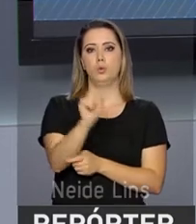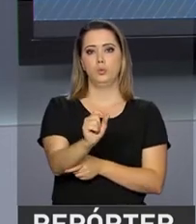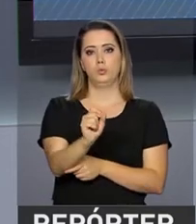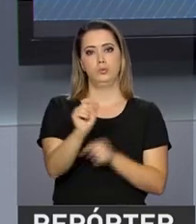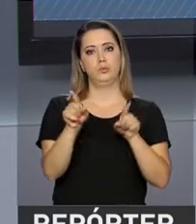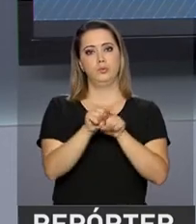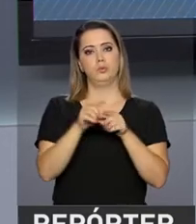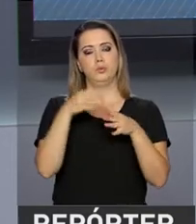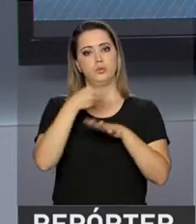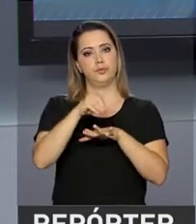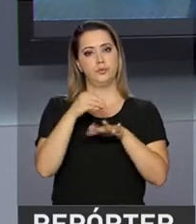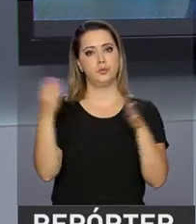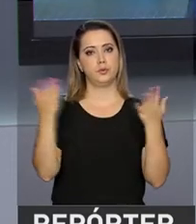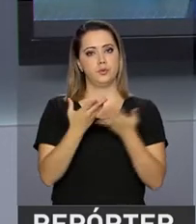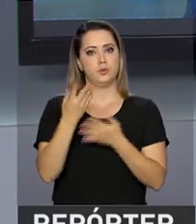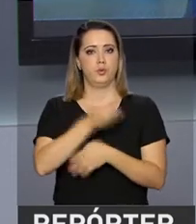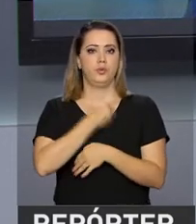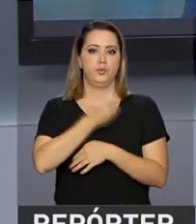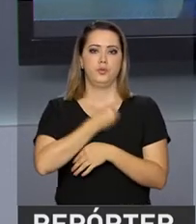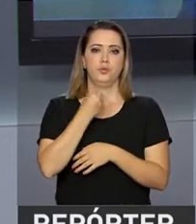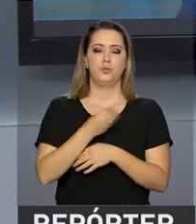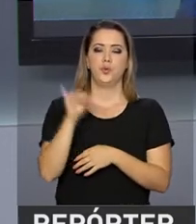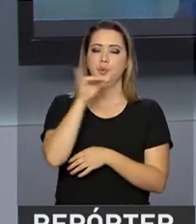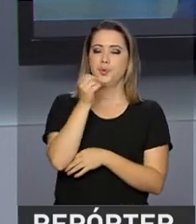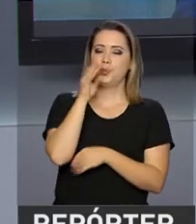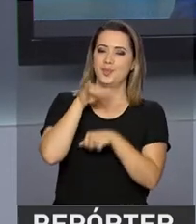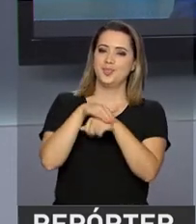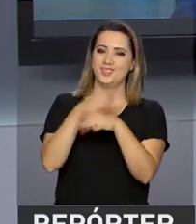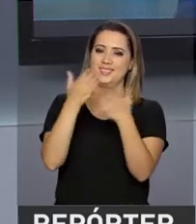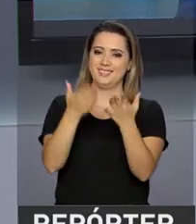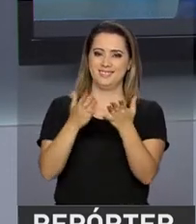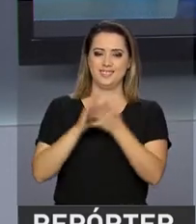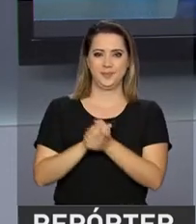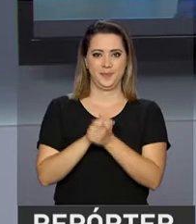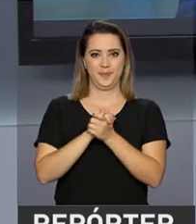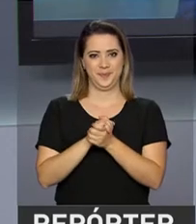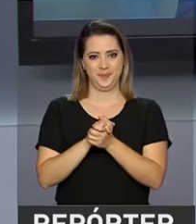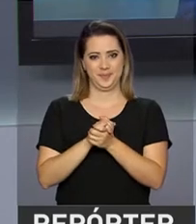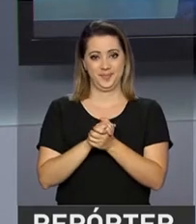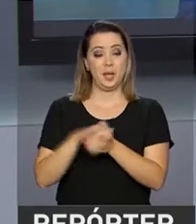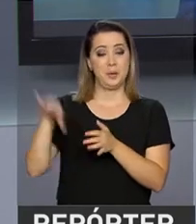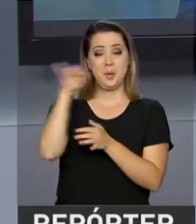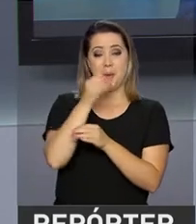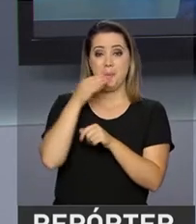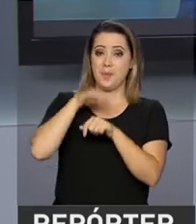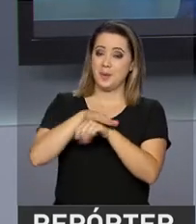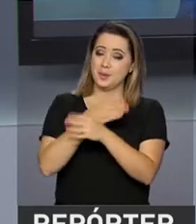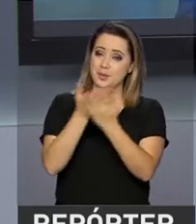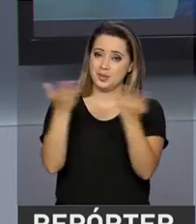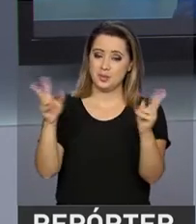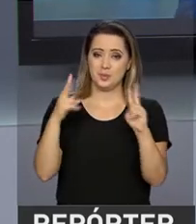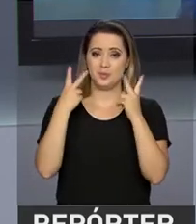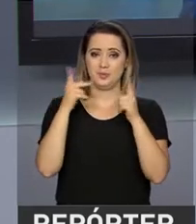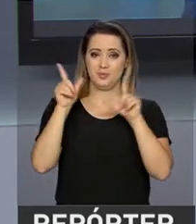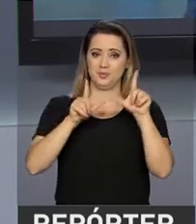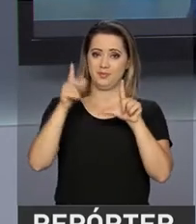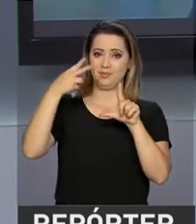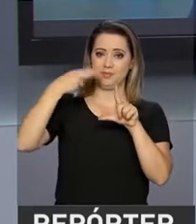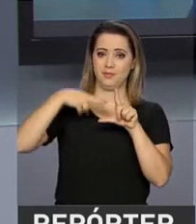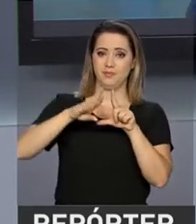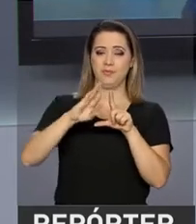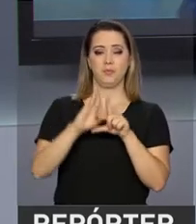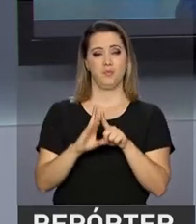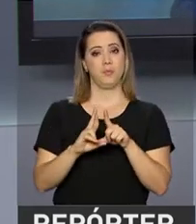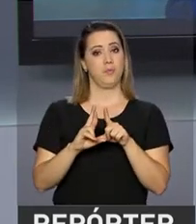sálvia tem as informações ao vivo pra gente o apollo boa noite pra você para roberto boa noite boa noite a todos que nos assistem na tv